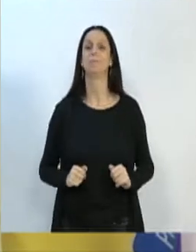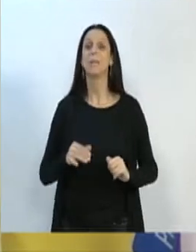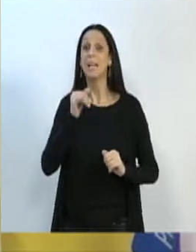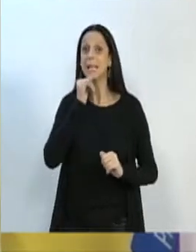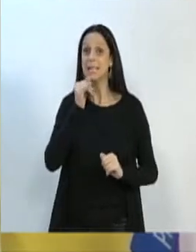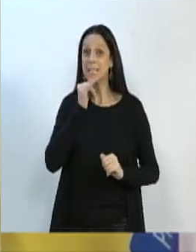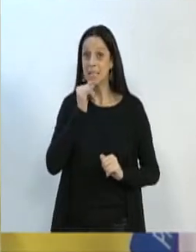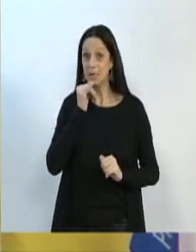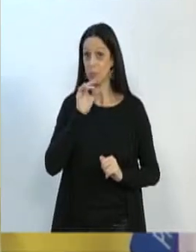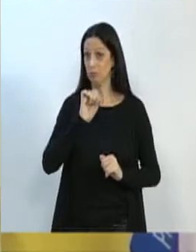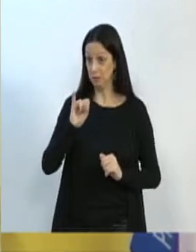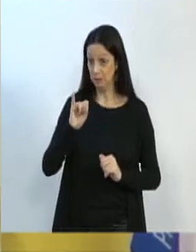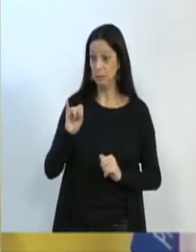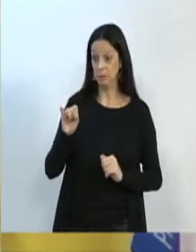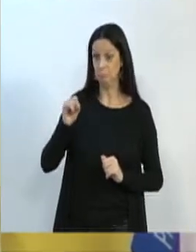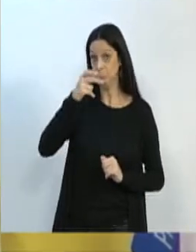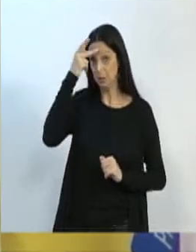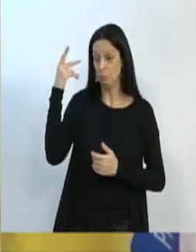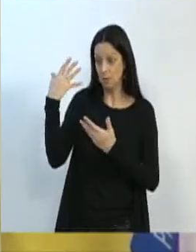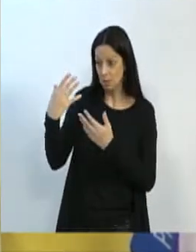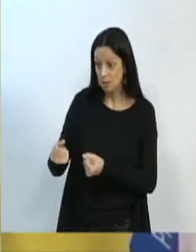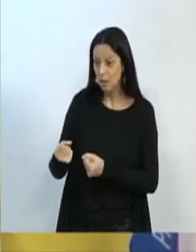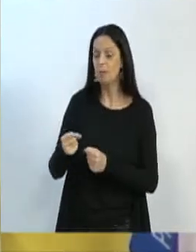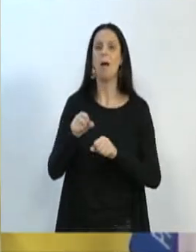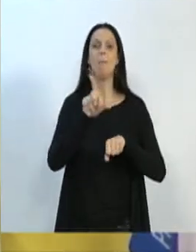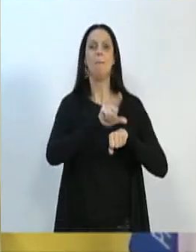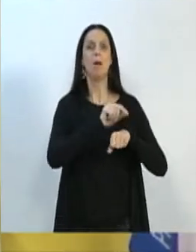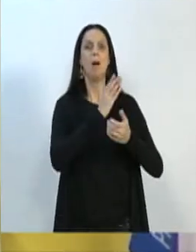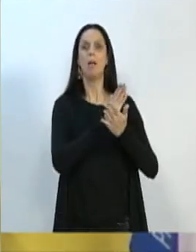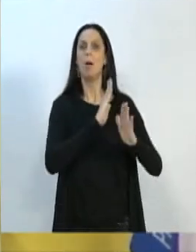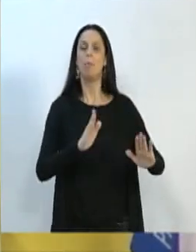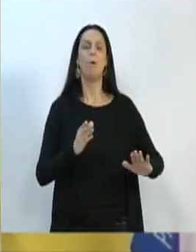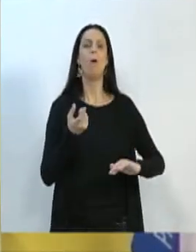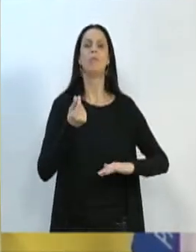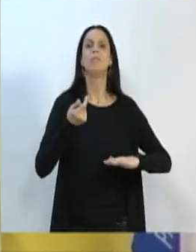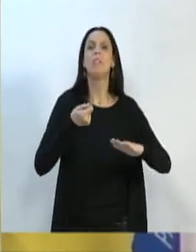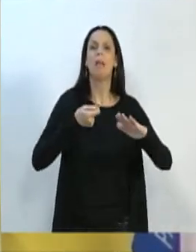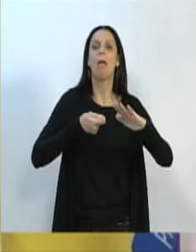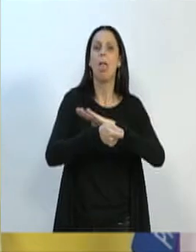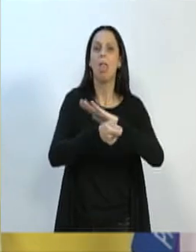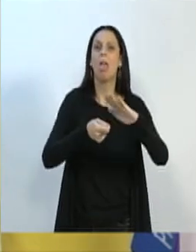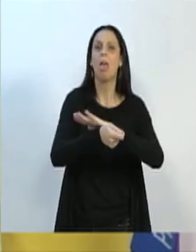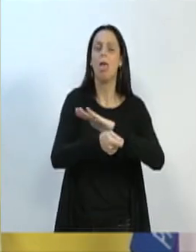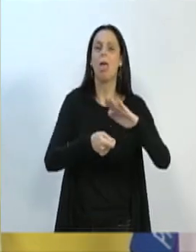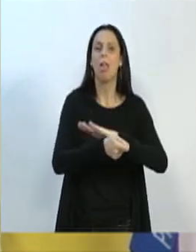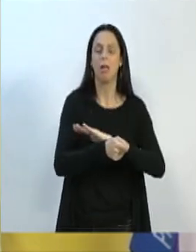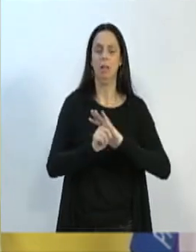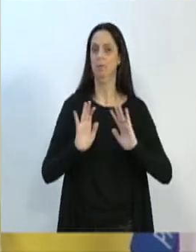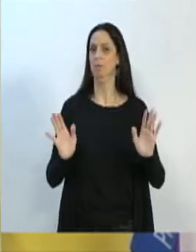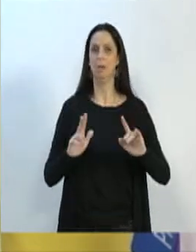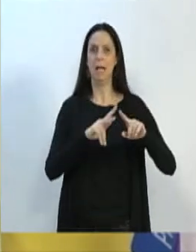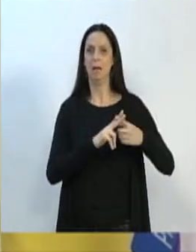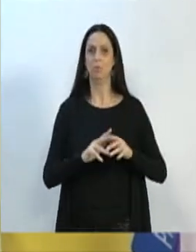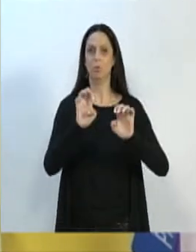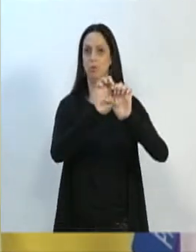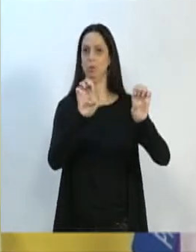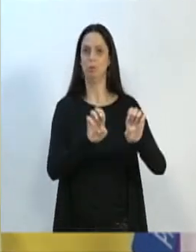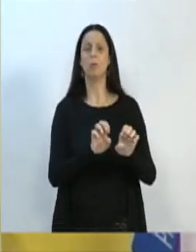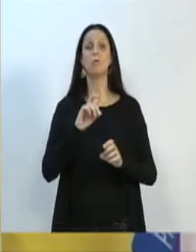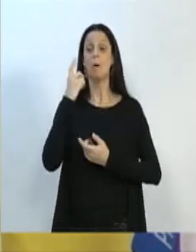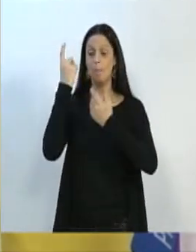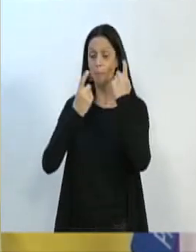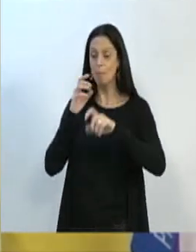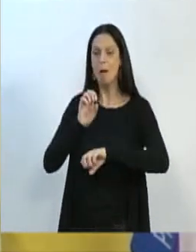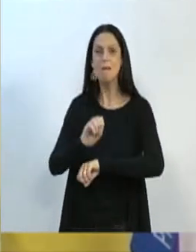Educação aquilo que a sua função precípua a sua função principal que é promover a educação e eu entendo já tive oportunidade